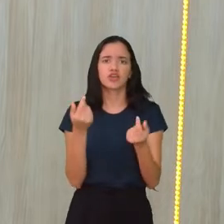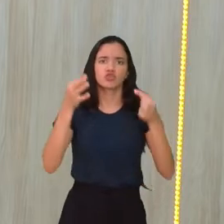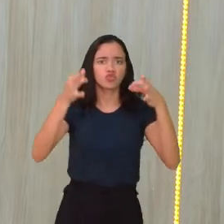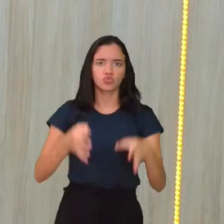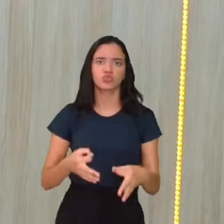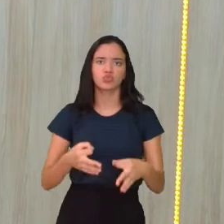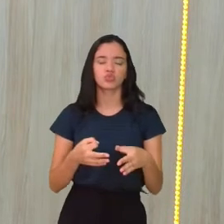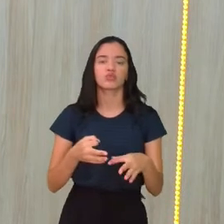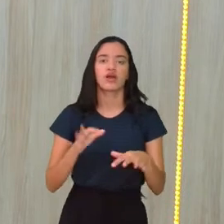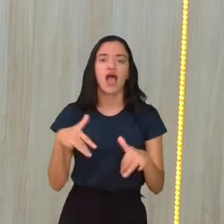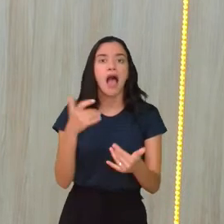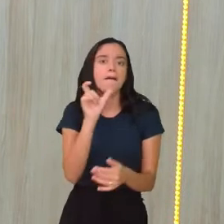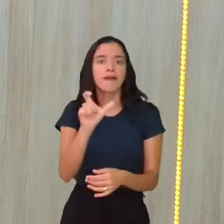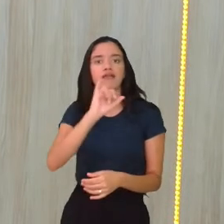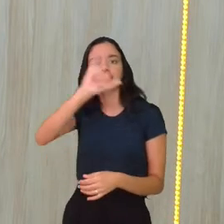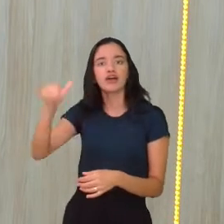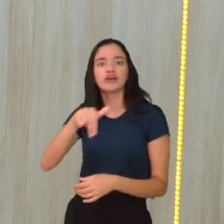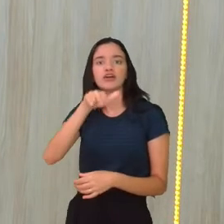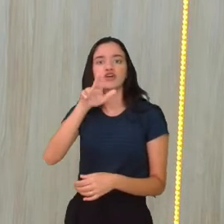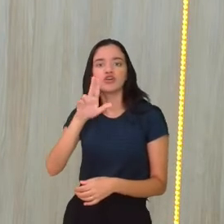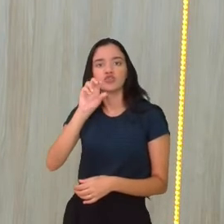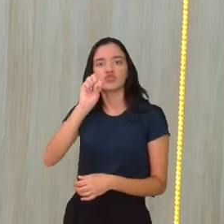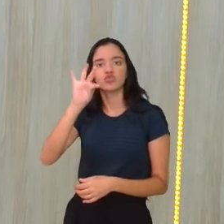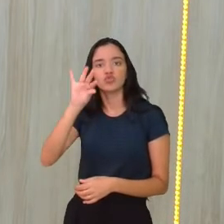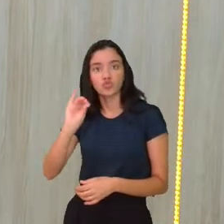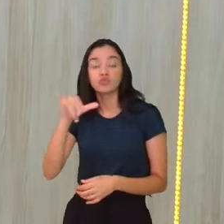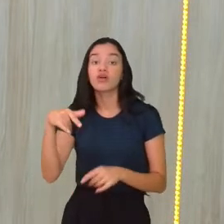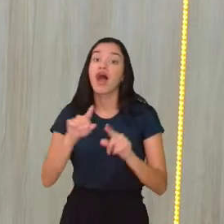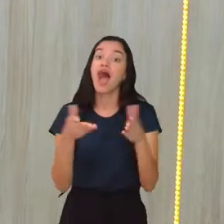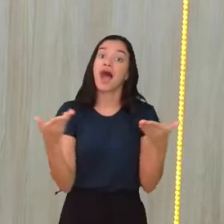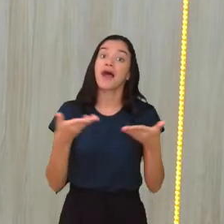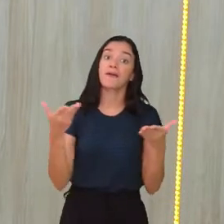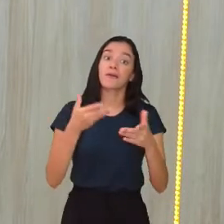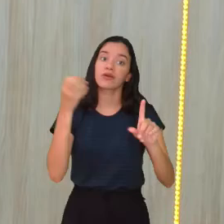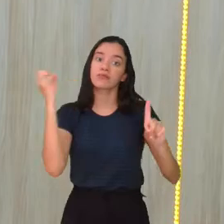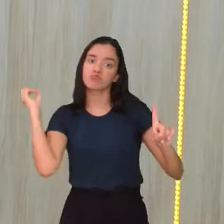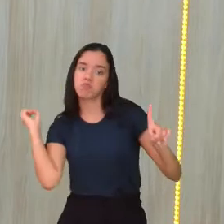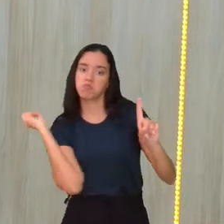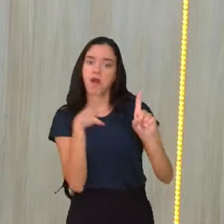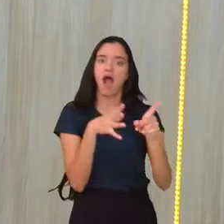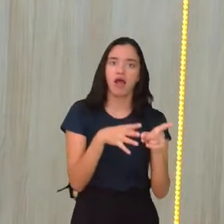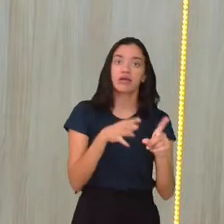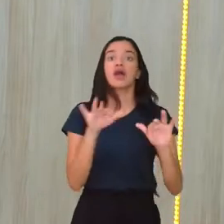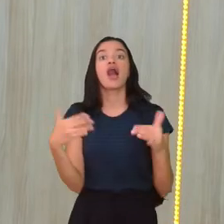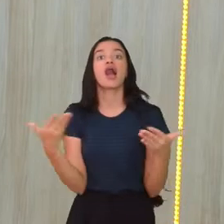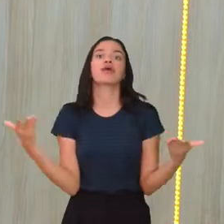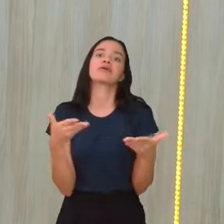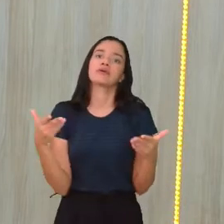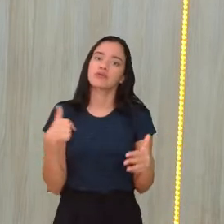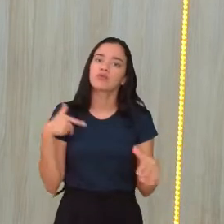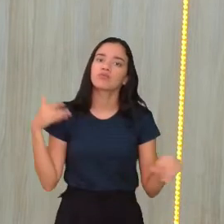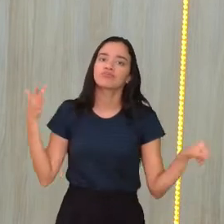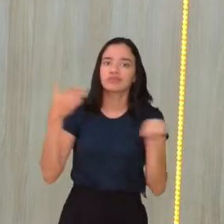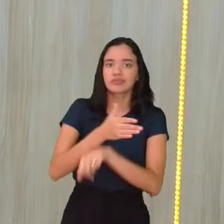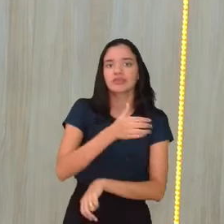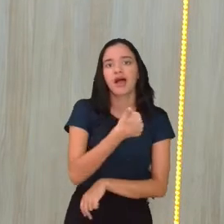justo, né? A palavra é essa. Não seria justo. Já no queimado eu posso entrar com a equipe de 10 e a professora também entrar com a equipe